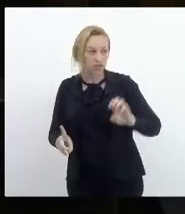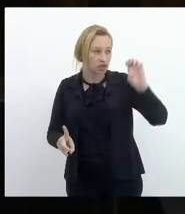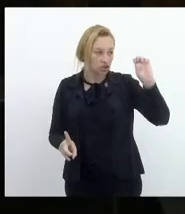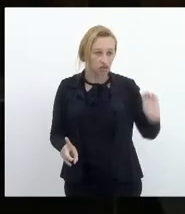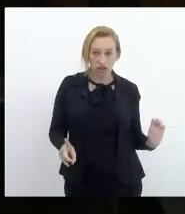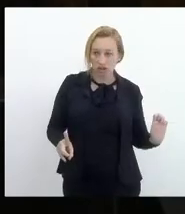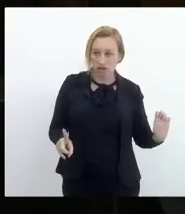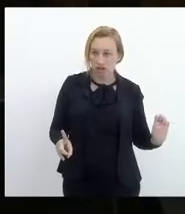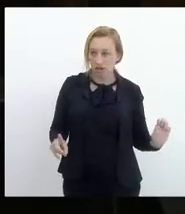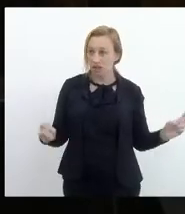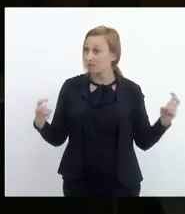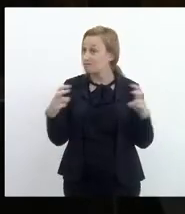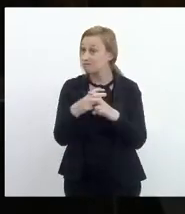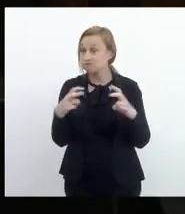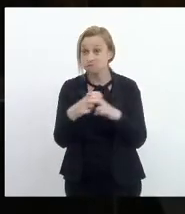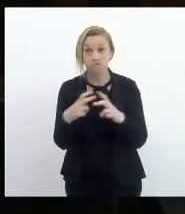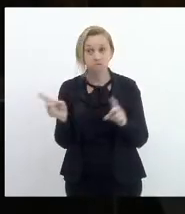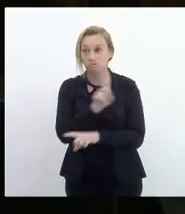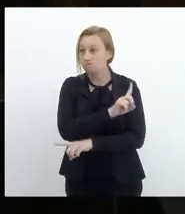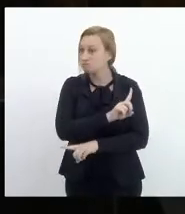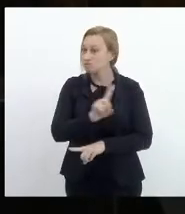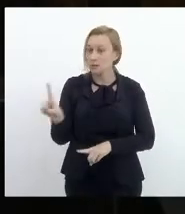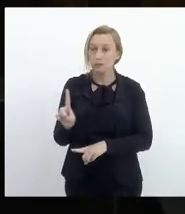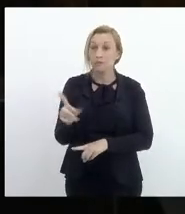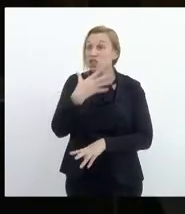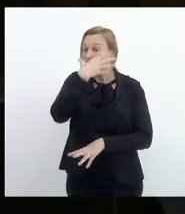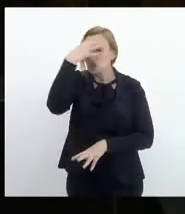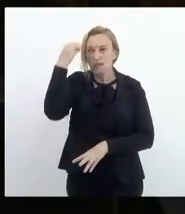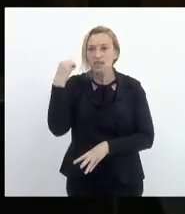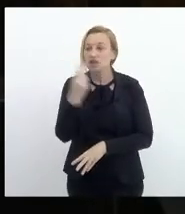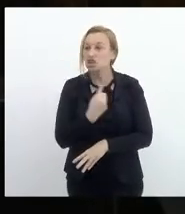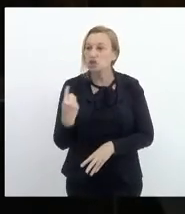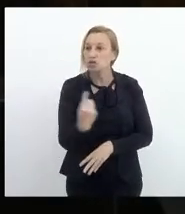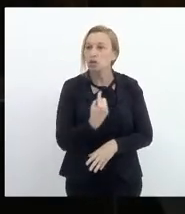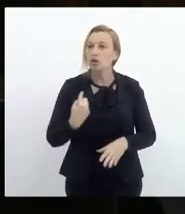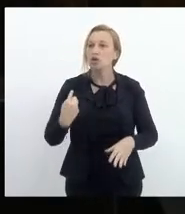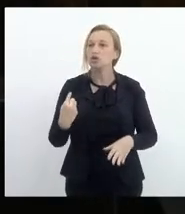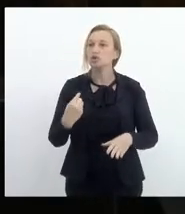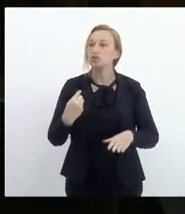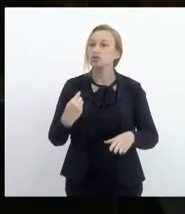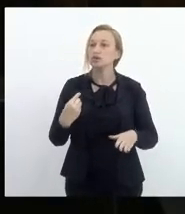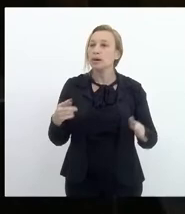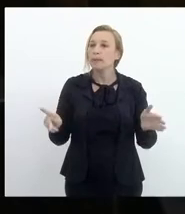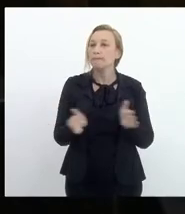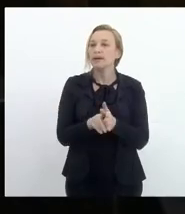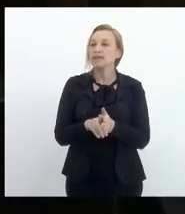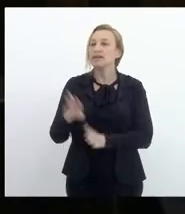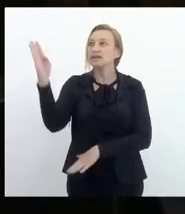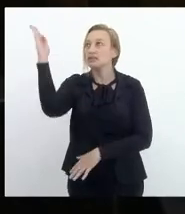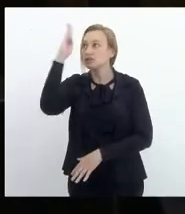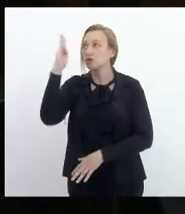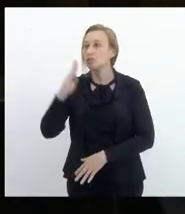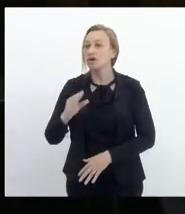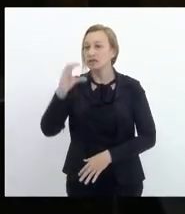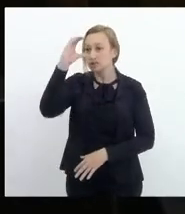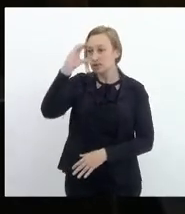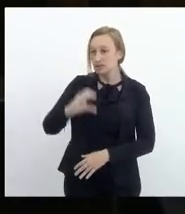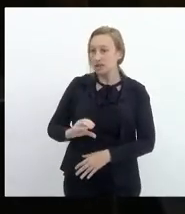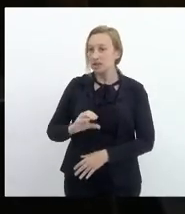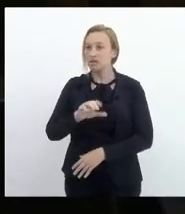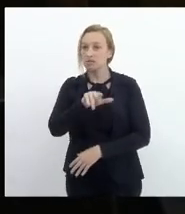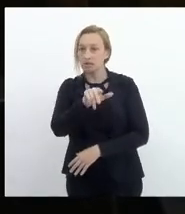esquerda e se digladiarem se esquecendo que nós todos somos cidadãos nós somos